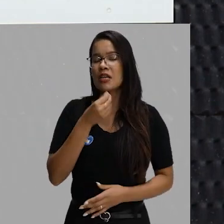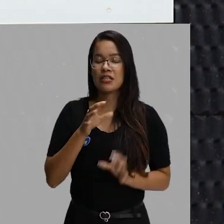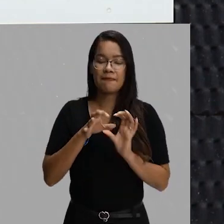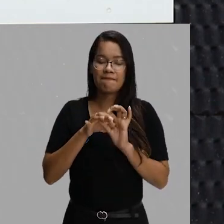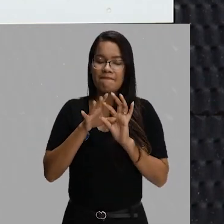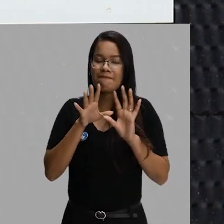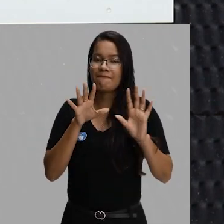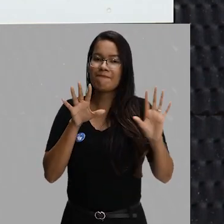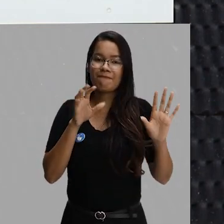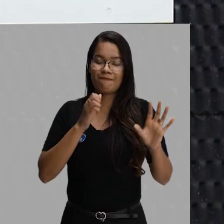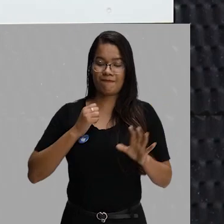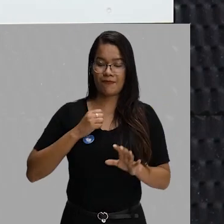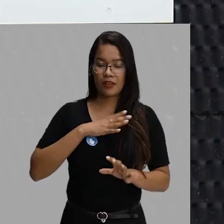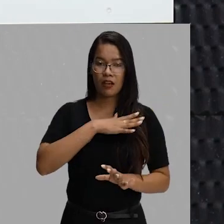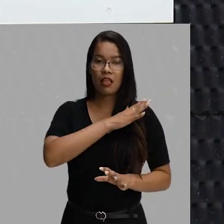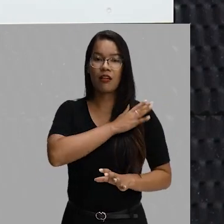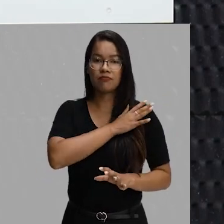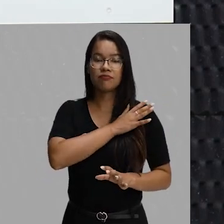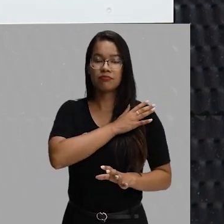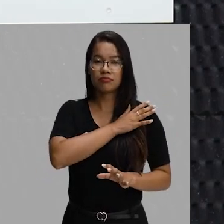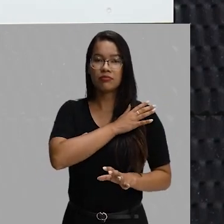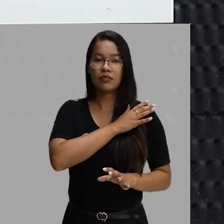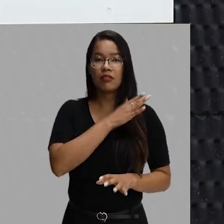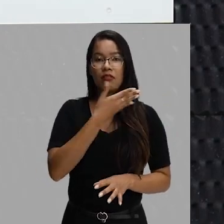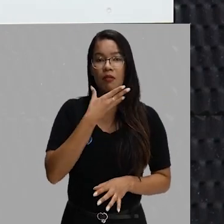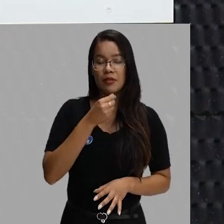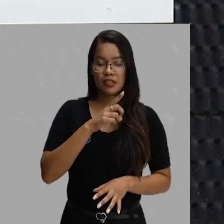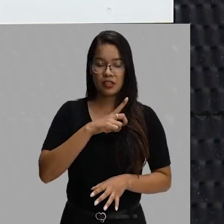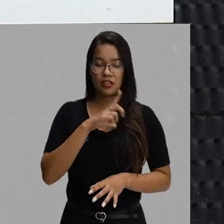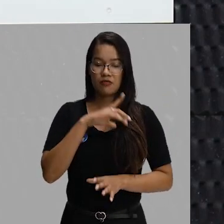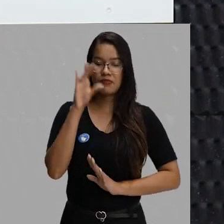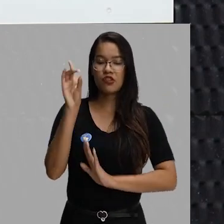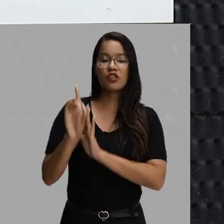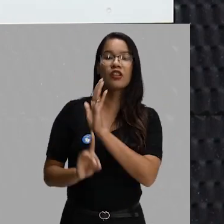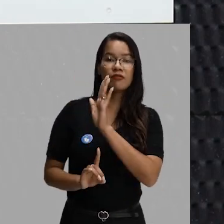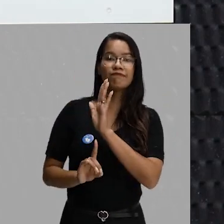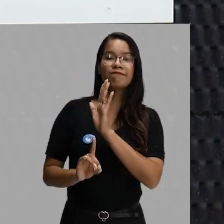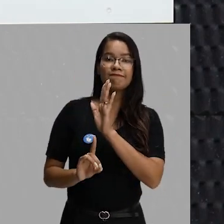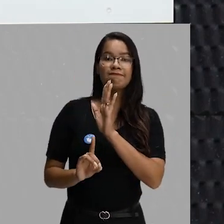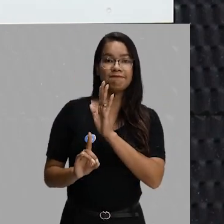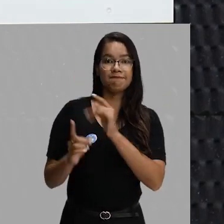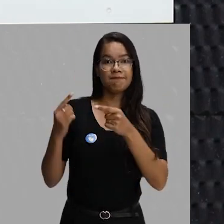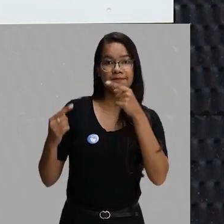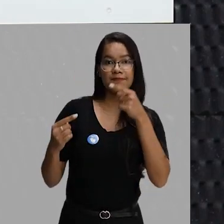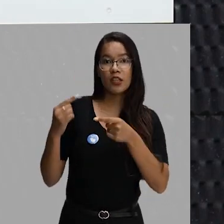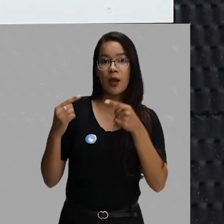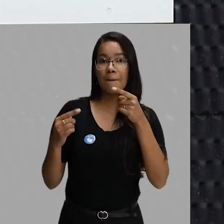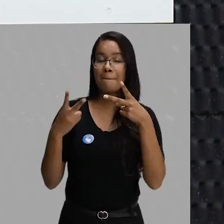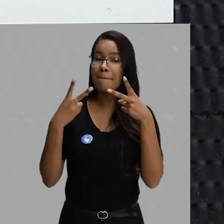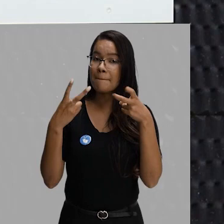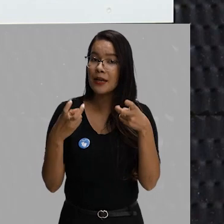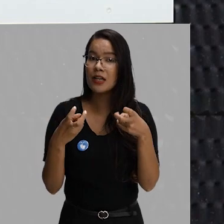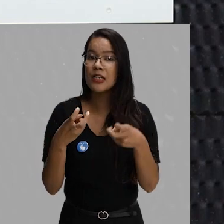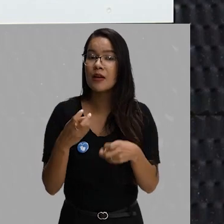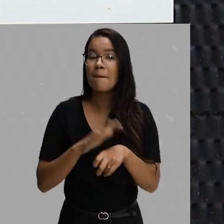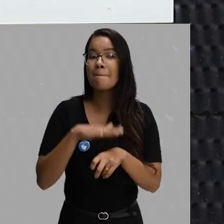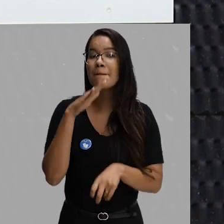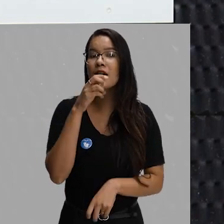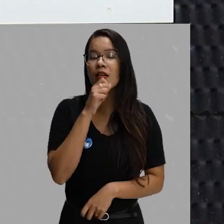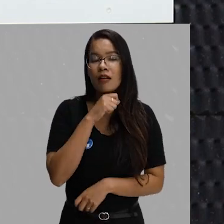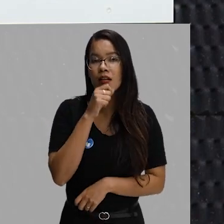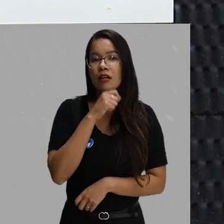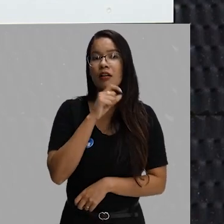aristocratas, se fala de homens que têm direitos políticos. Observe que os anciões